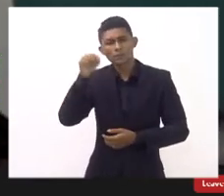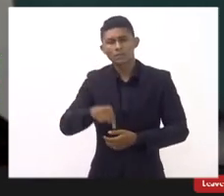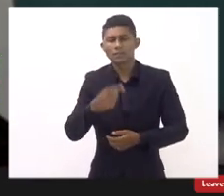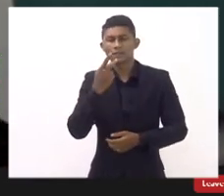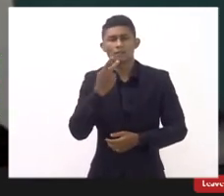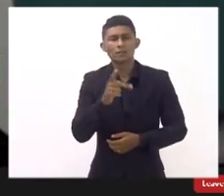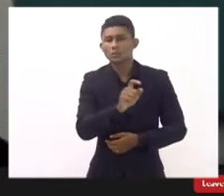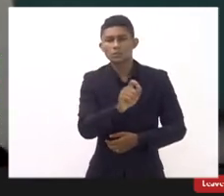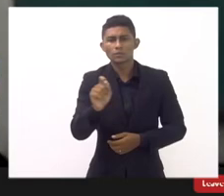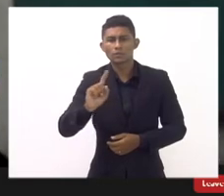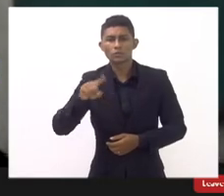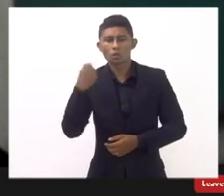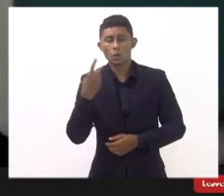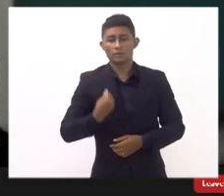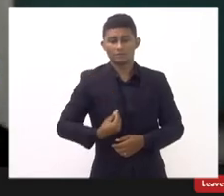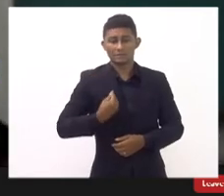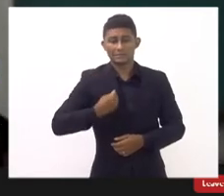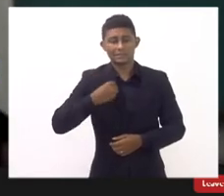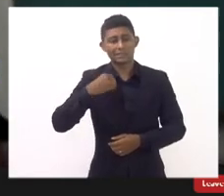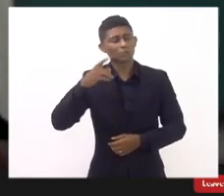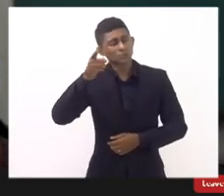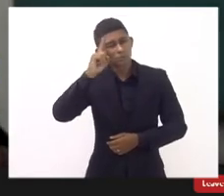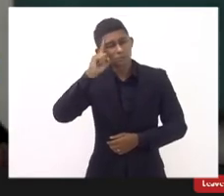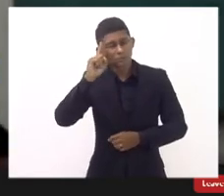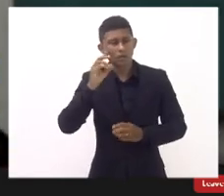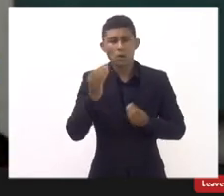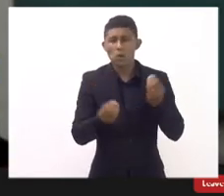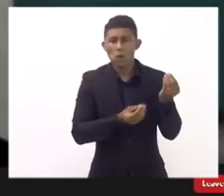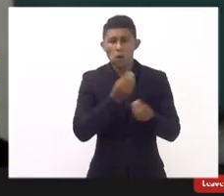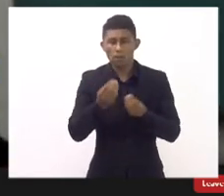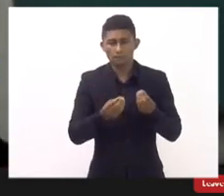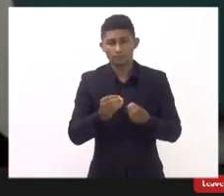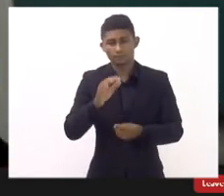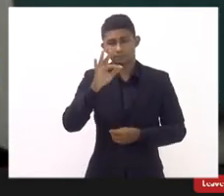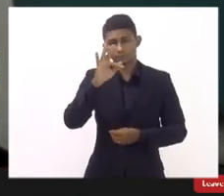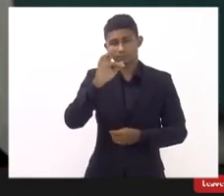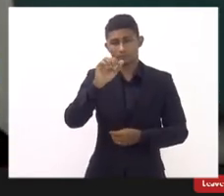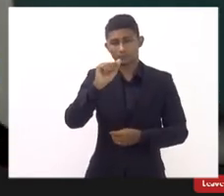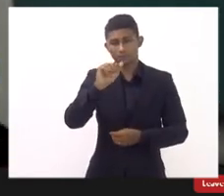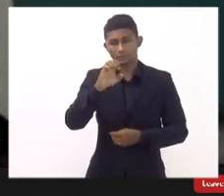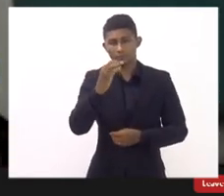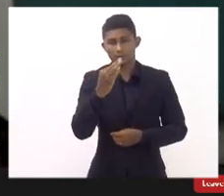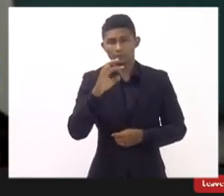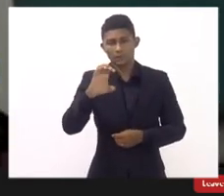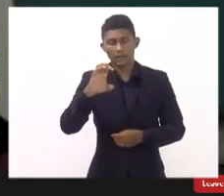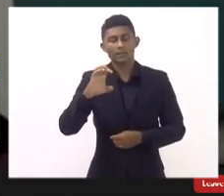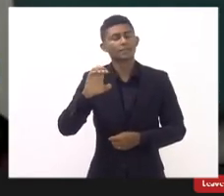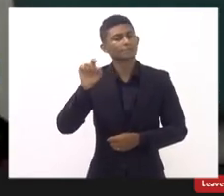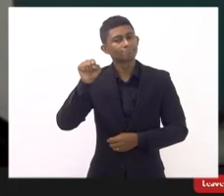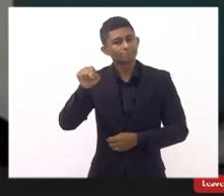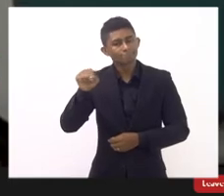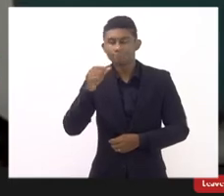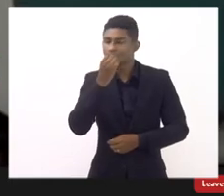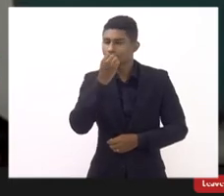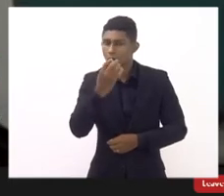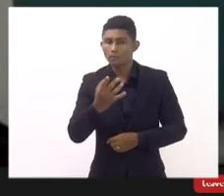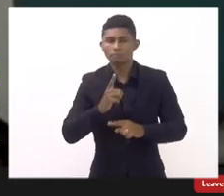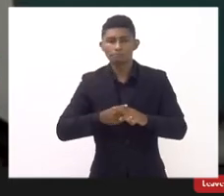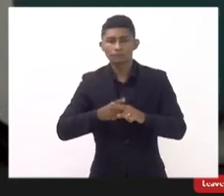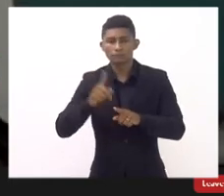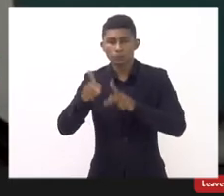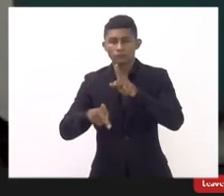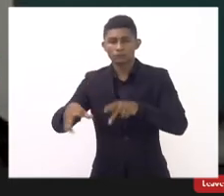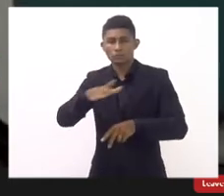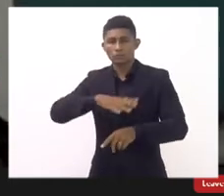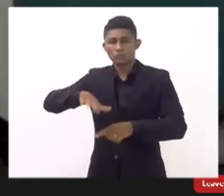da realidade do que a gente enfrenta, né? A FAETEC é uma grande força que auxilia na formação técnica da nossa